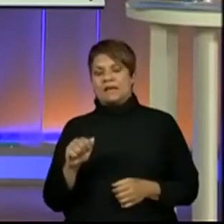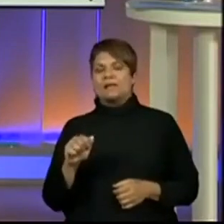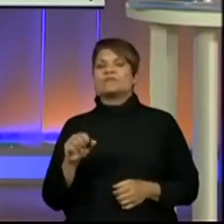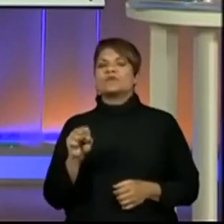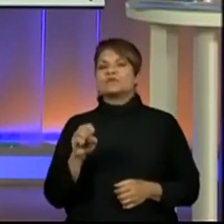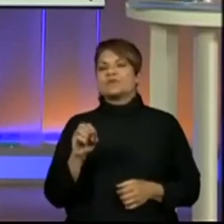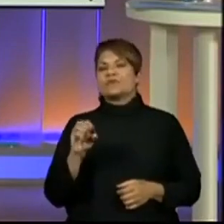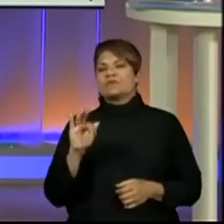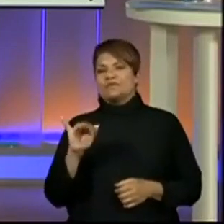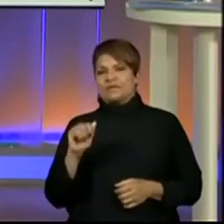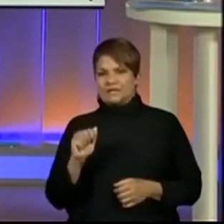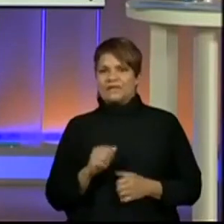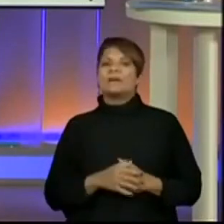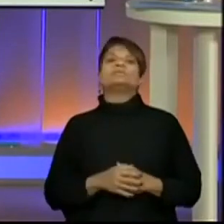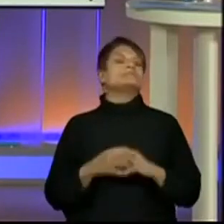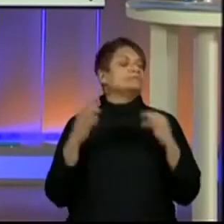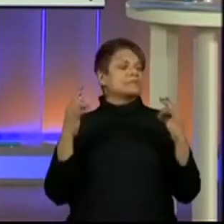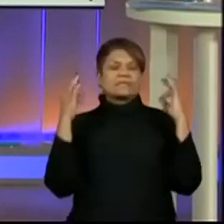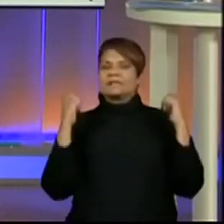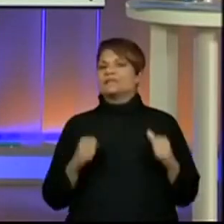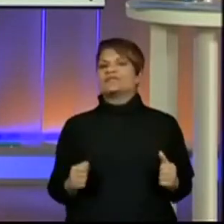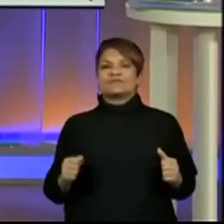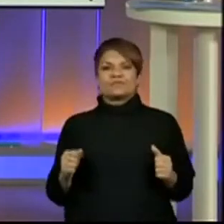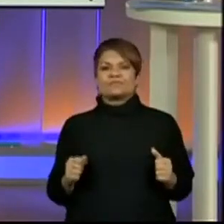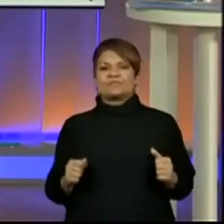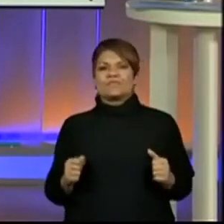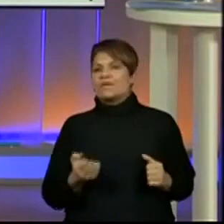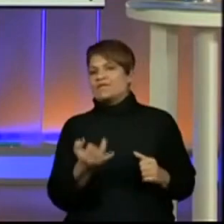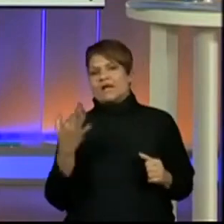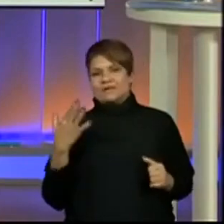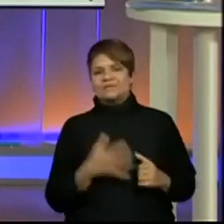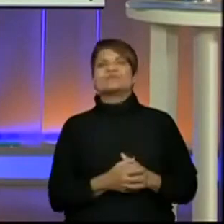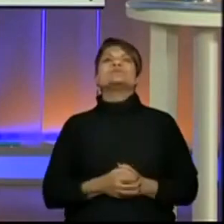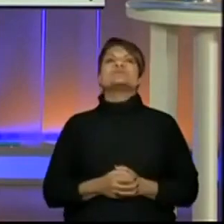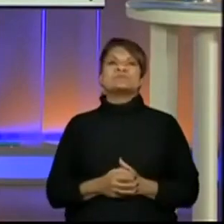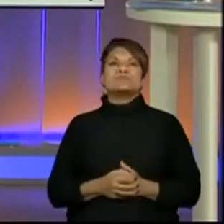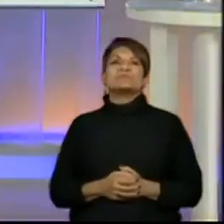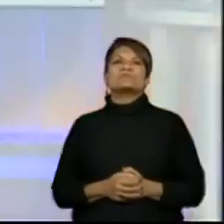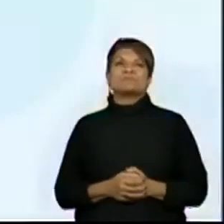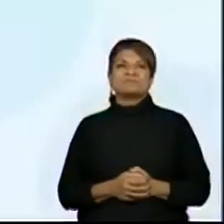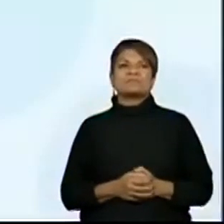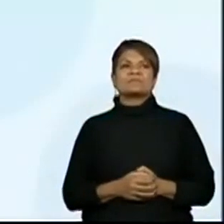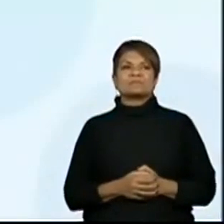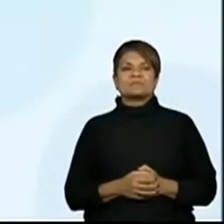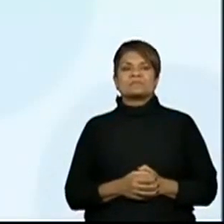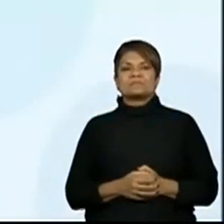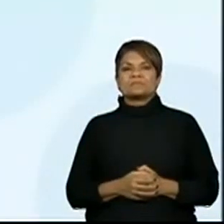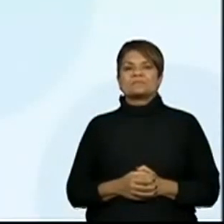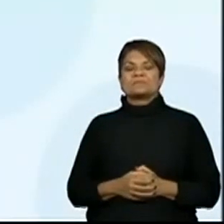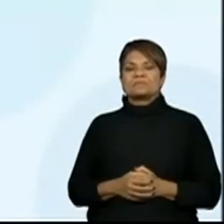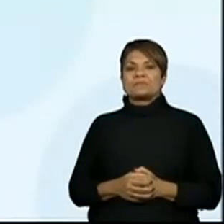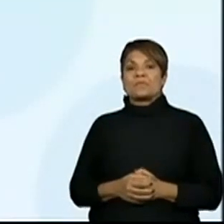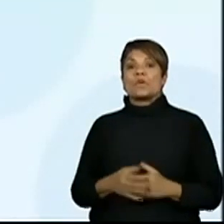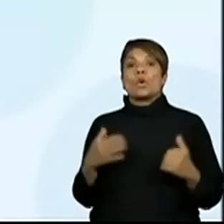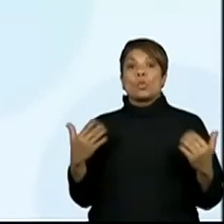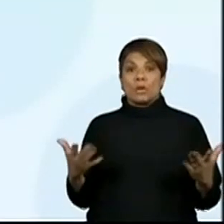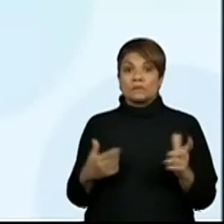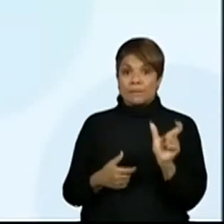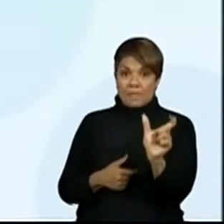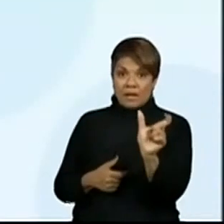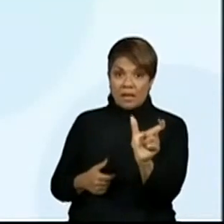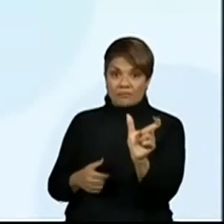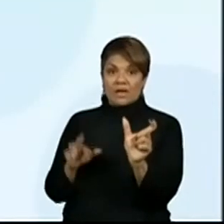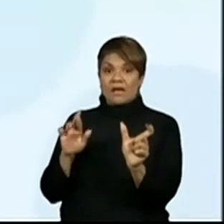Beatriz. Nossa, excelente. Excelente. Letra B. Aqui, ó. Quando eu tenho a palavra